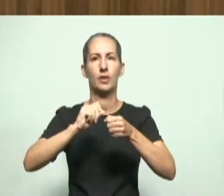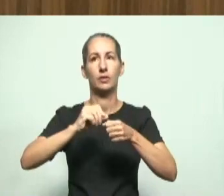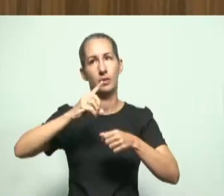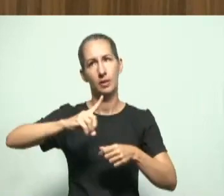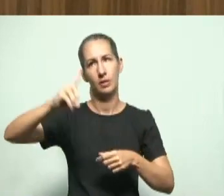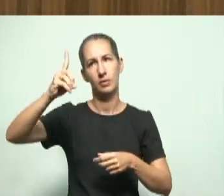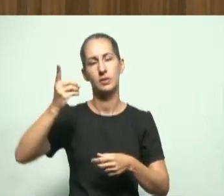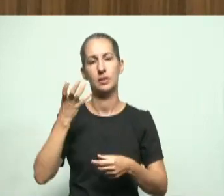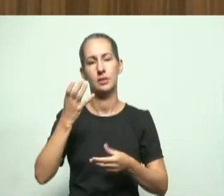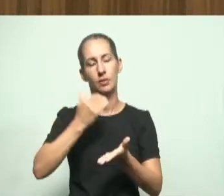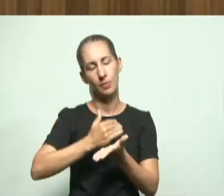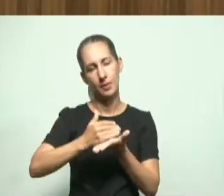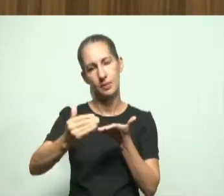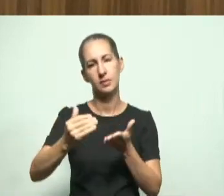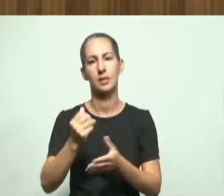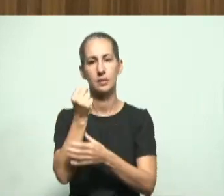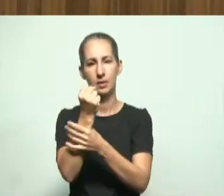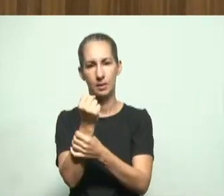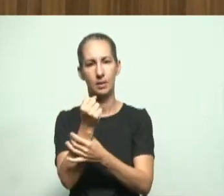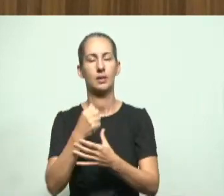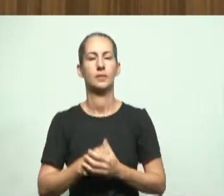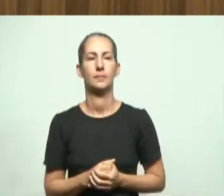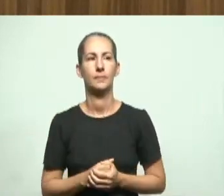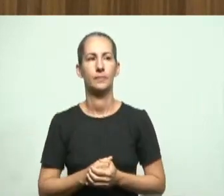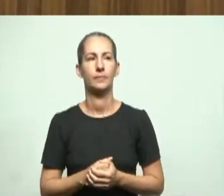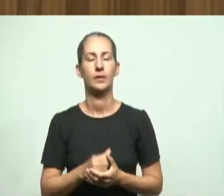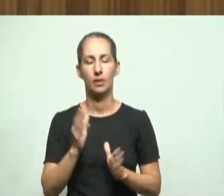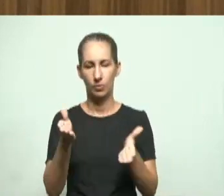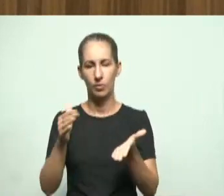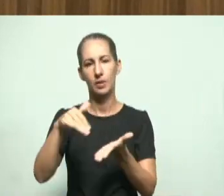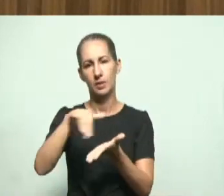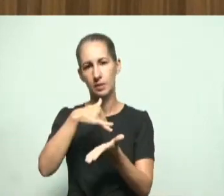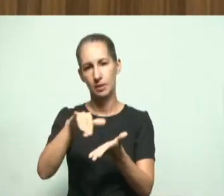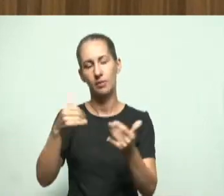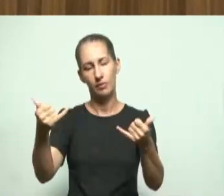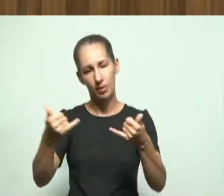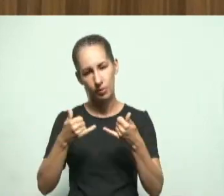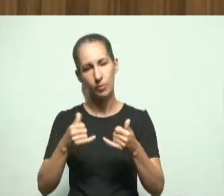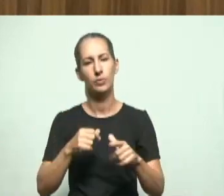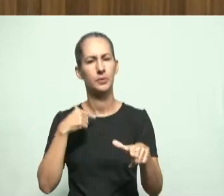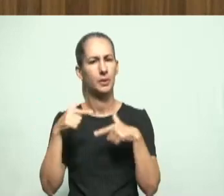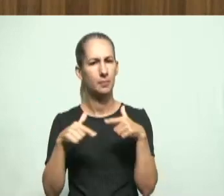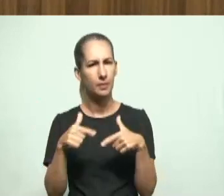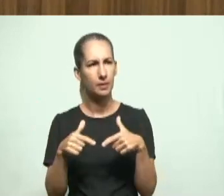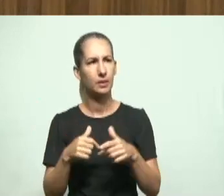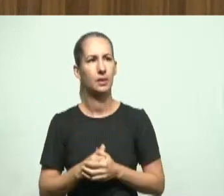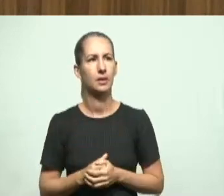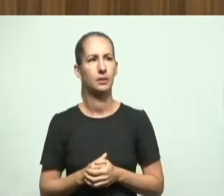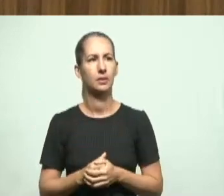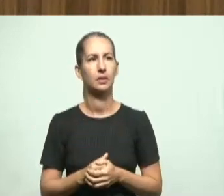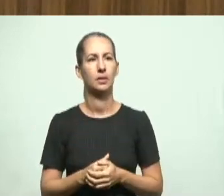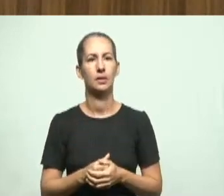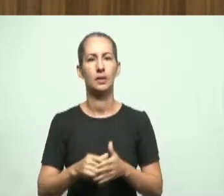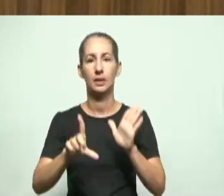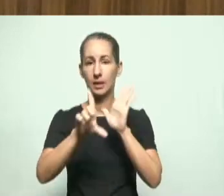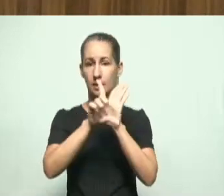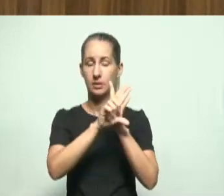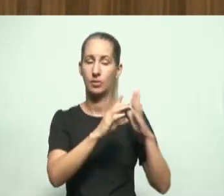quiser, iniciando. A secretária já garantiu que esse ano vai ser feito. Temos trabalhado muito na legalização fundiária,